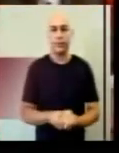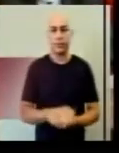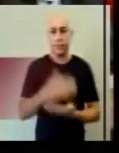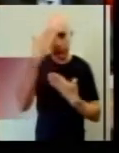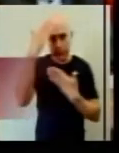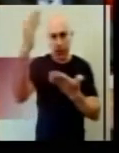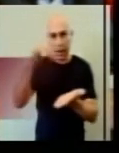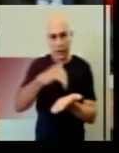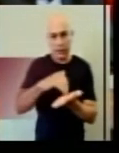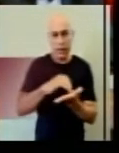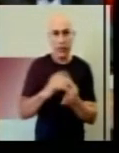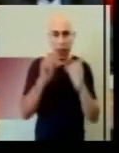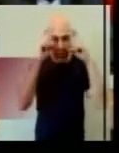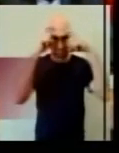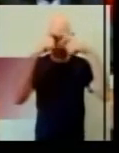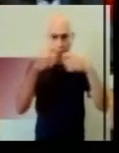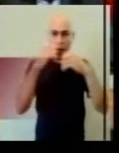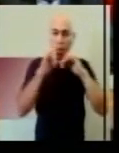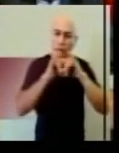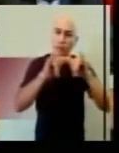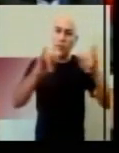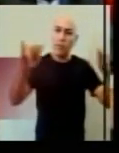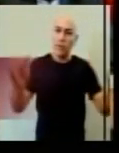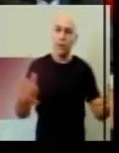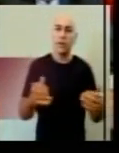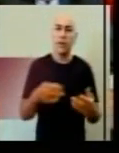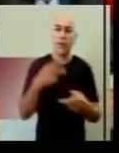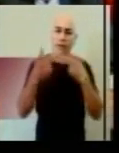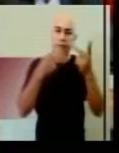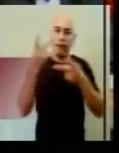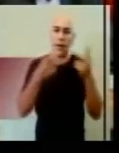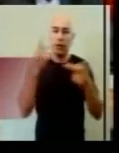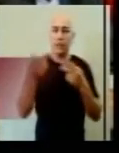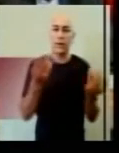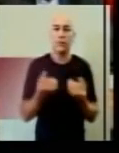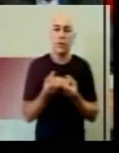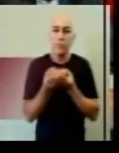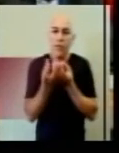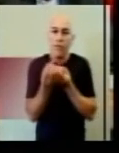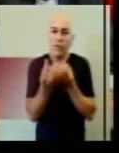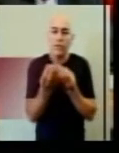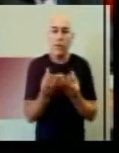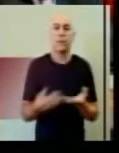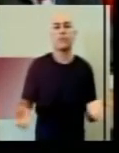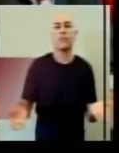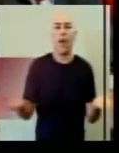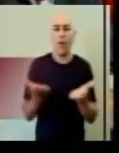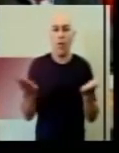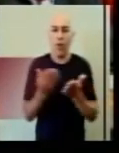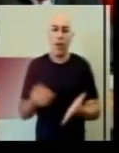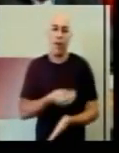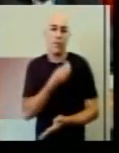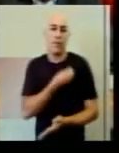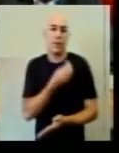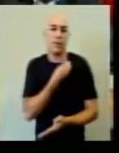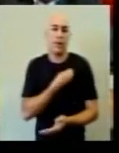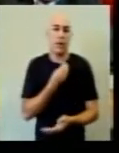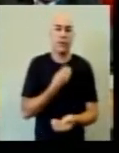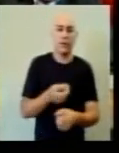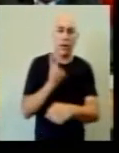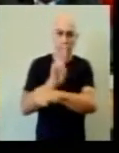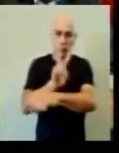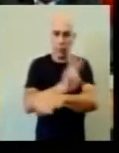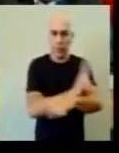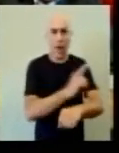Obrigado, secretário, pelas informações. E ainda falando sobre esse assunto, nós aproveitamos a presença da gerente da Vigilância